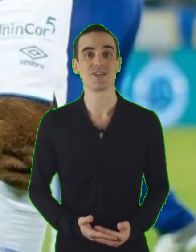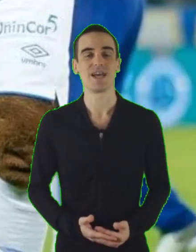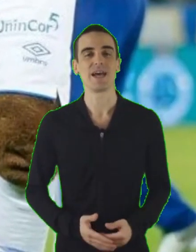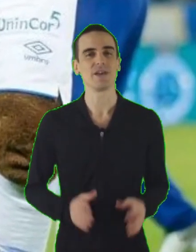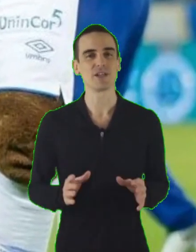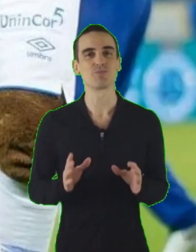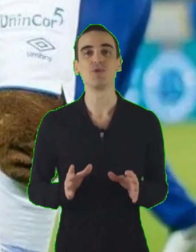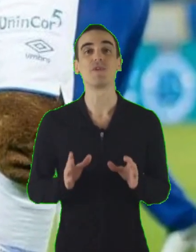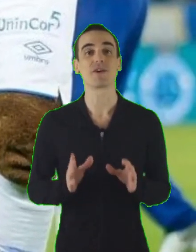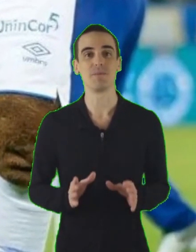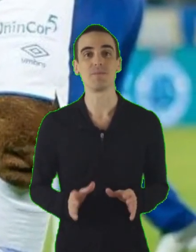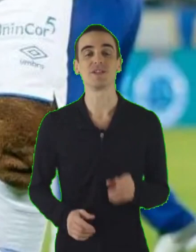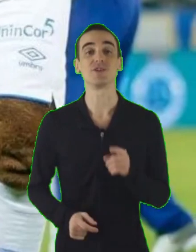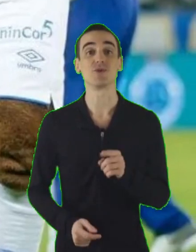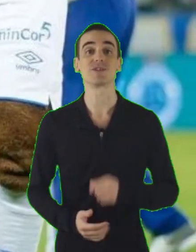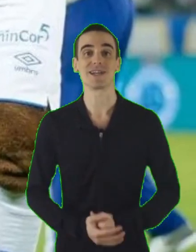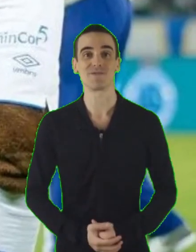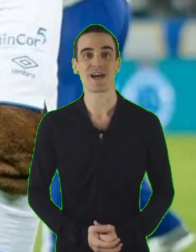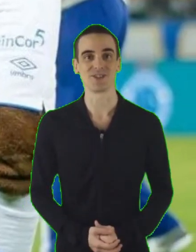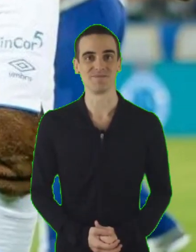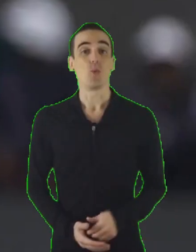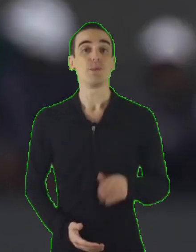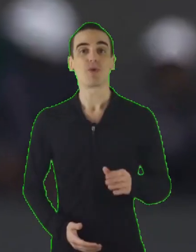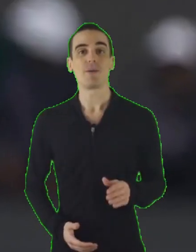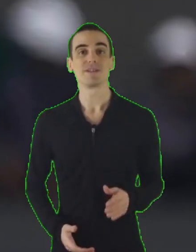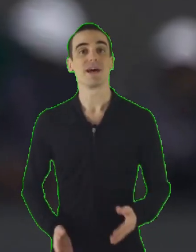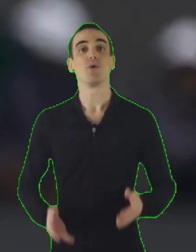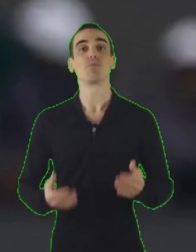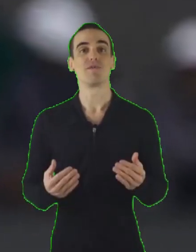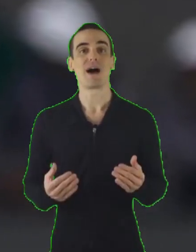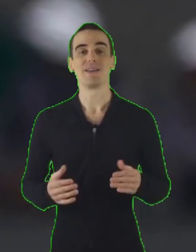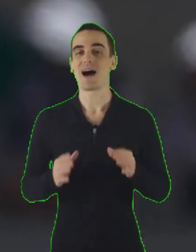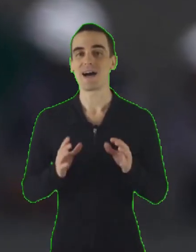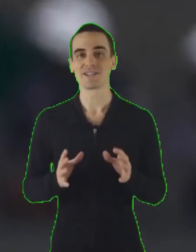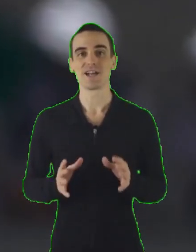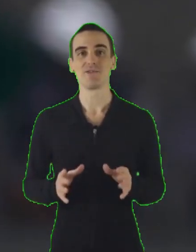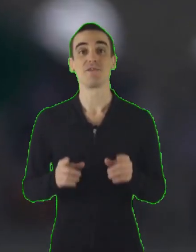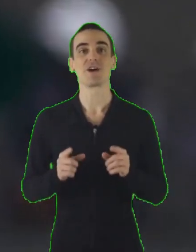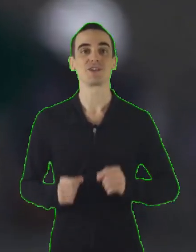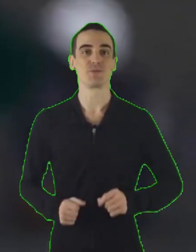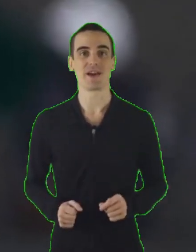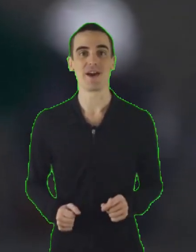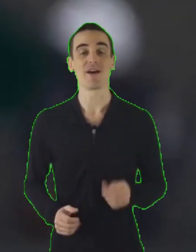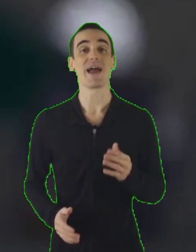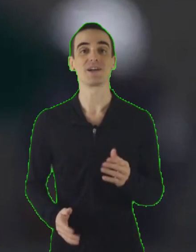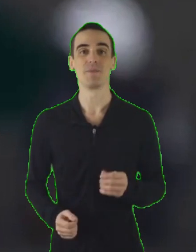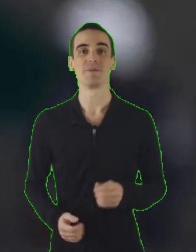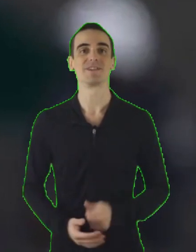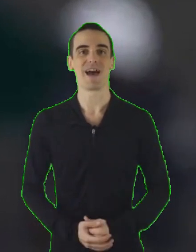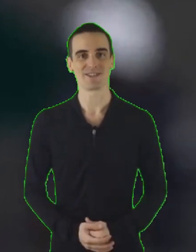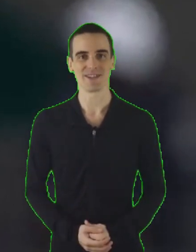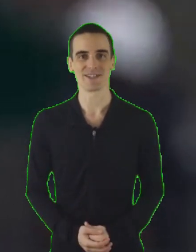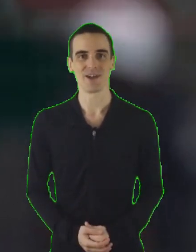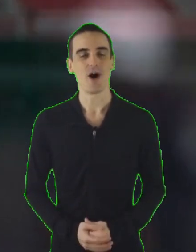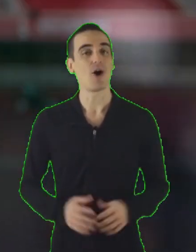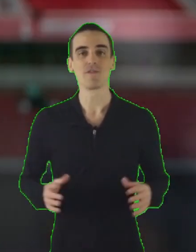você. Obrigado! Continuando, a diretoria do Cruzeiro está interessada na contratação do meio-atacante Gustavo Scarpa,